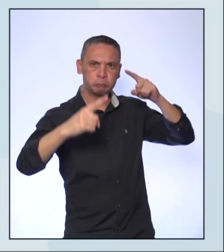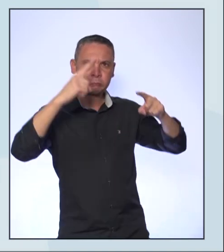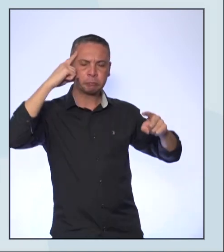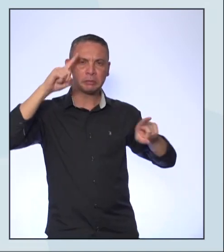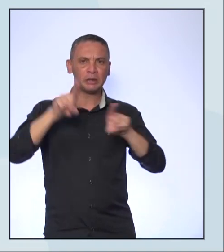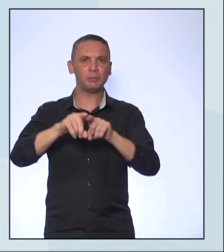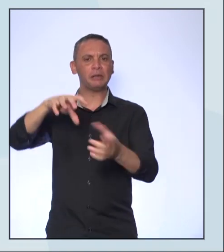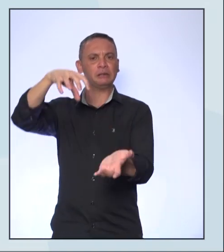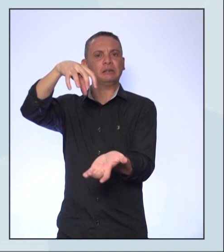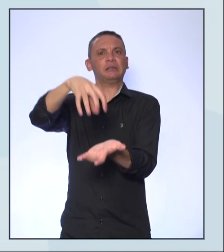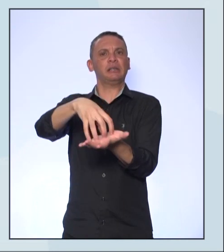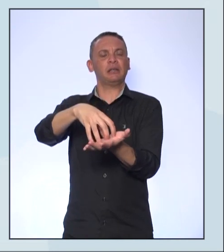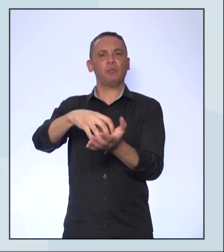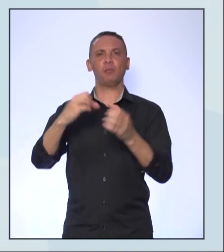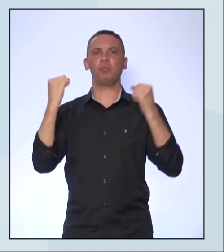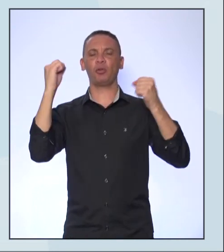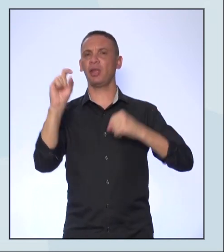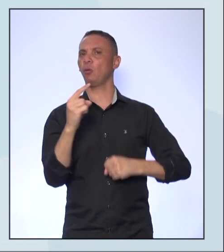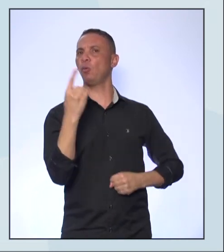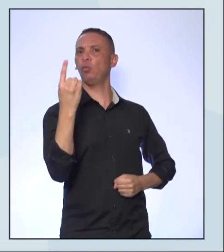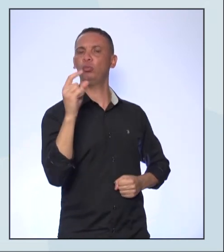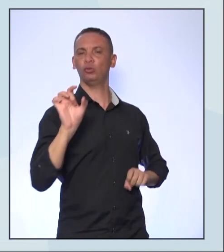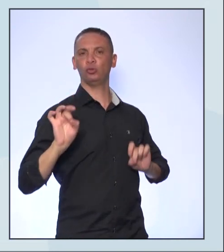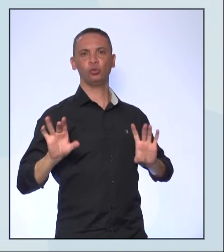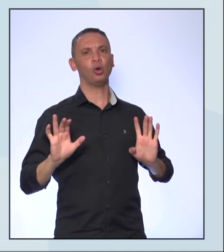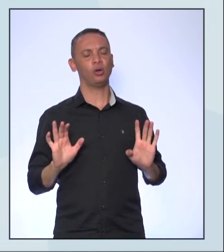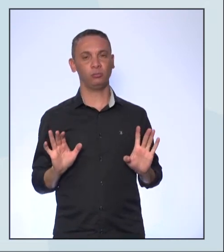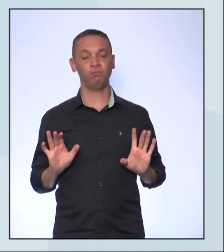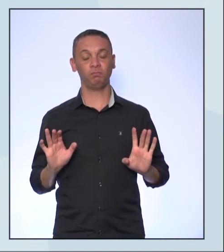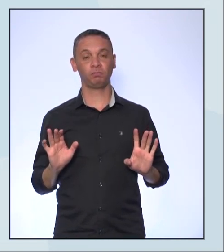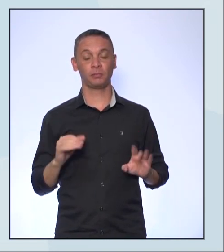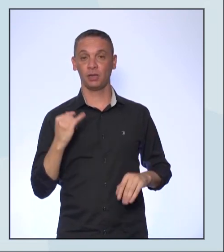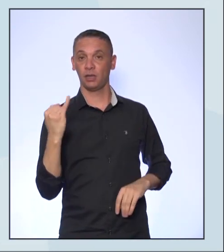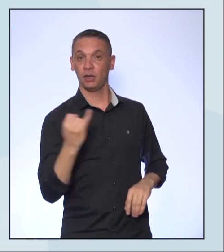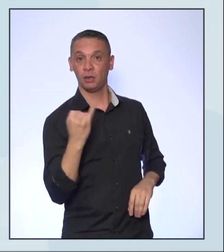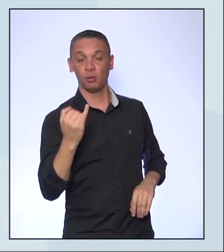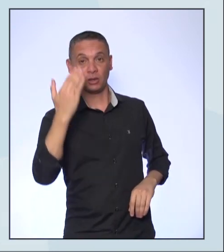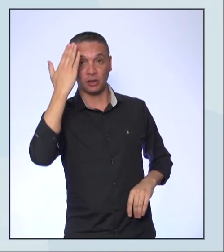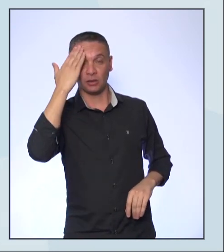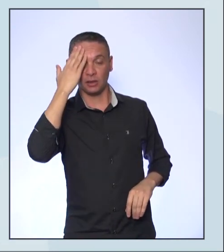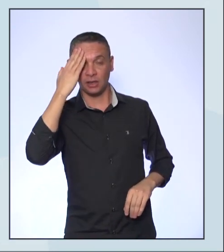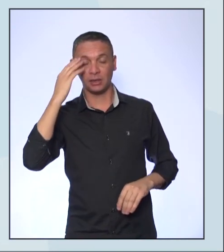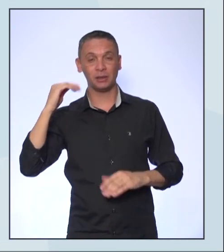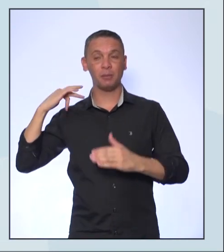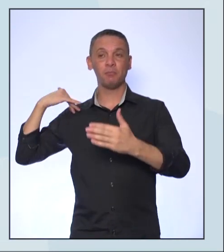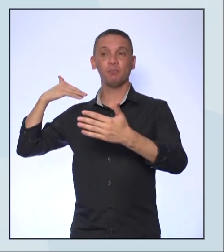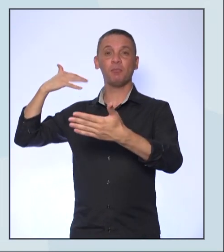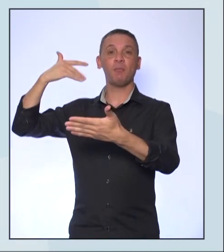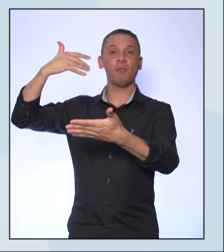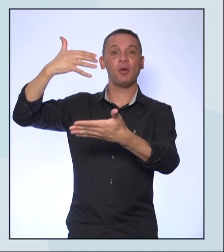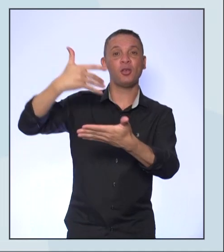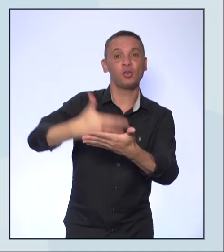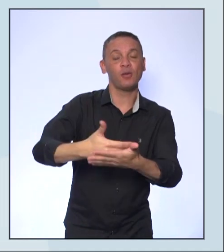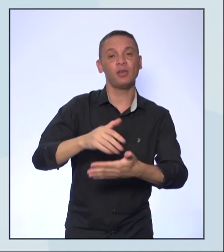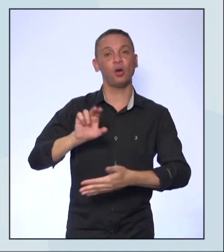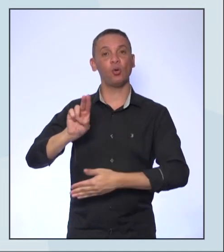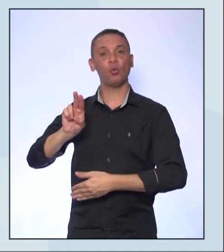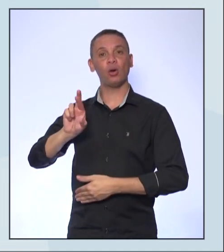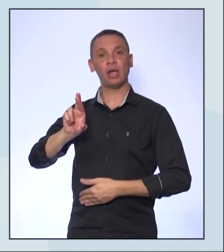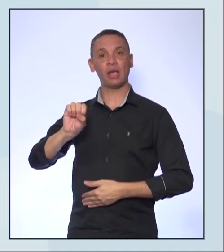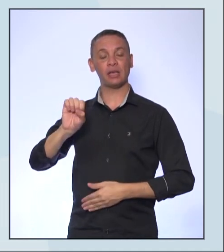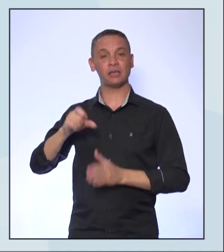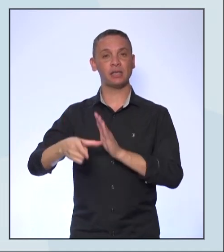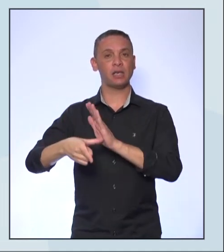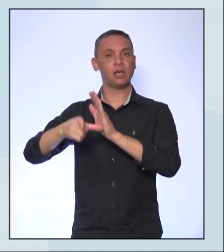a centralização do poder. A gente vale lembrar que no decorrer da história da União Soviética, ela era um império,